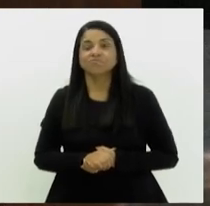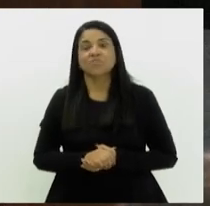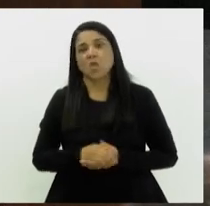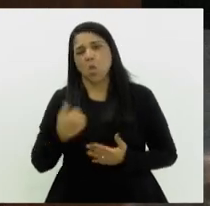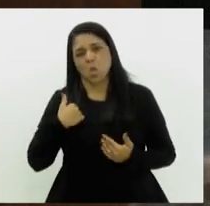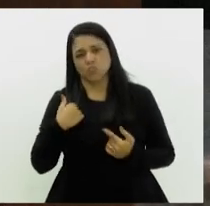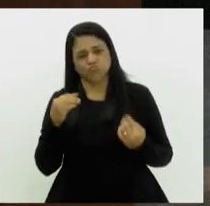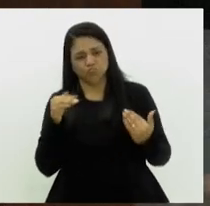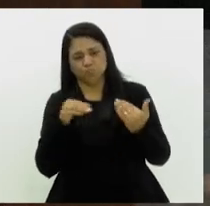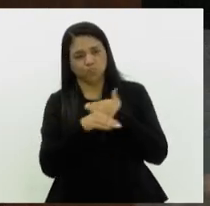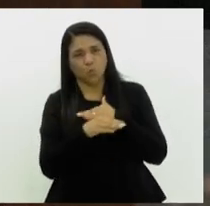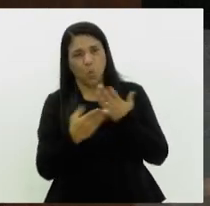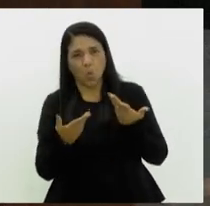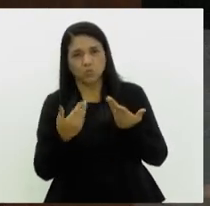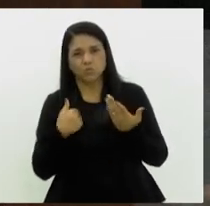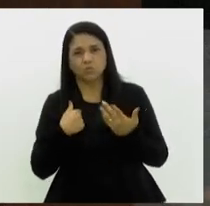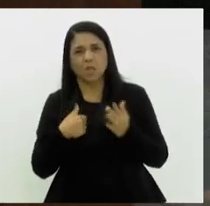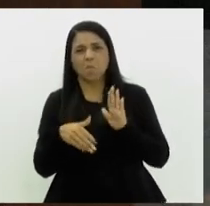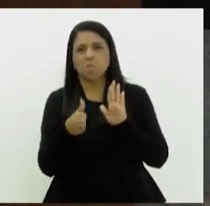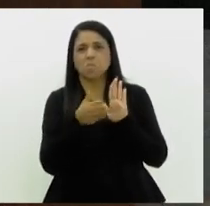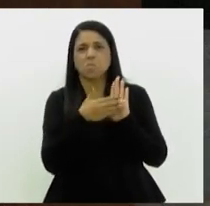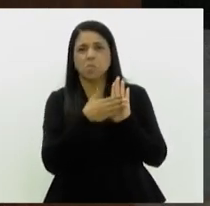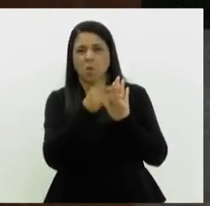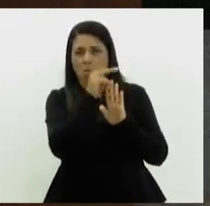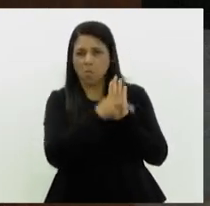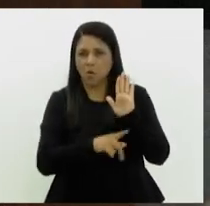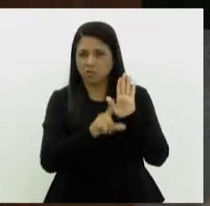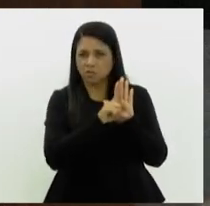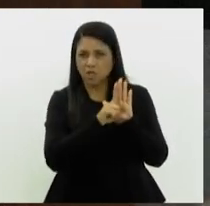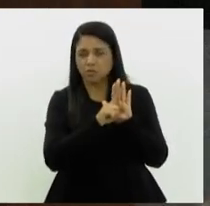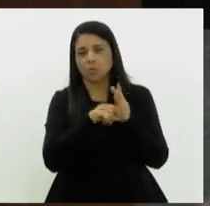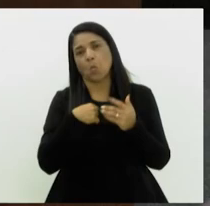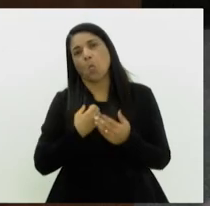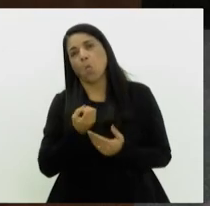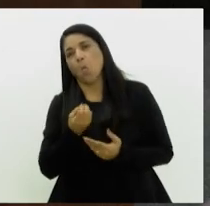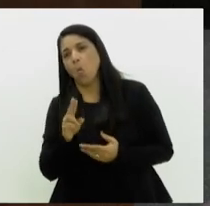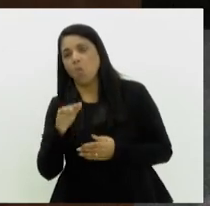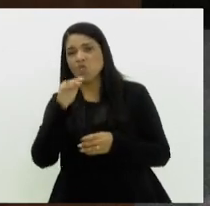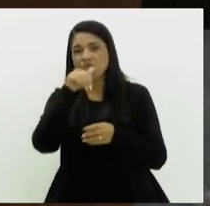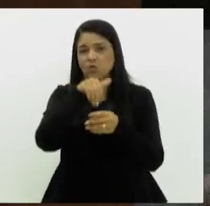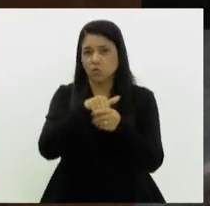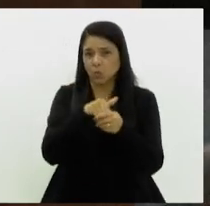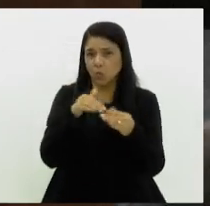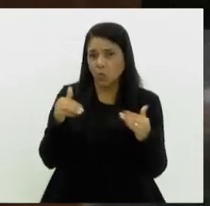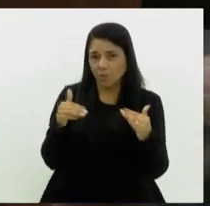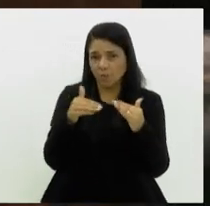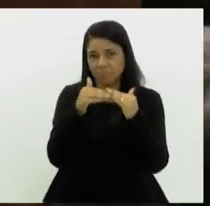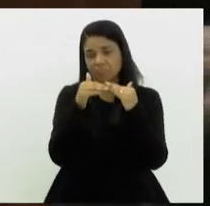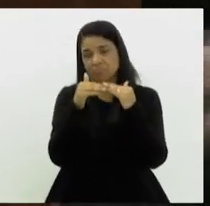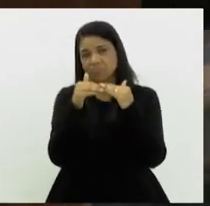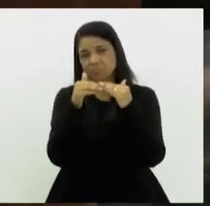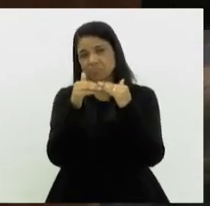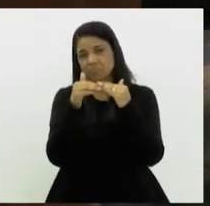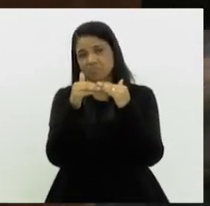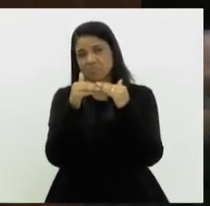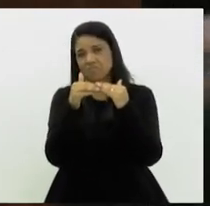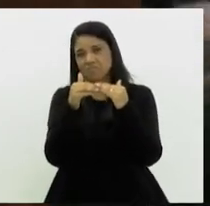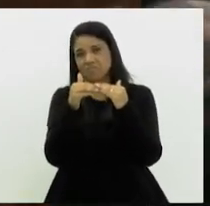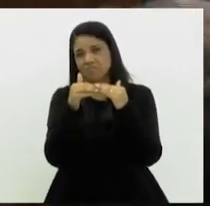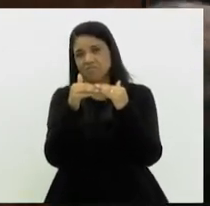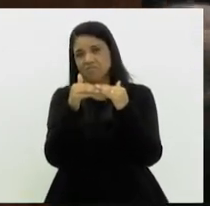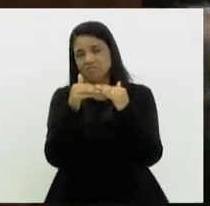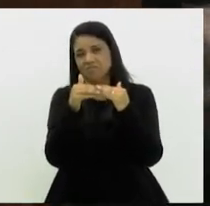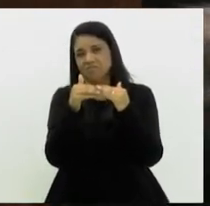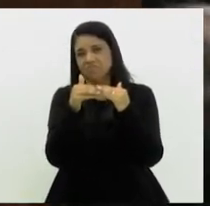concordo em dizer que quem propôs o projeto ou quem votou a favor está passando